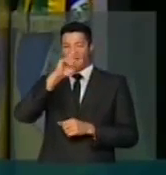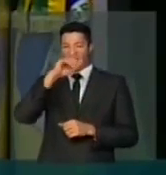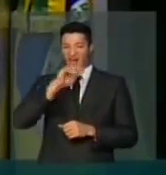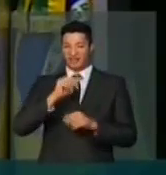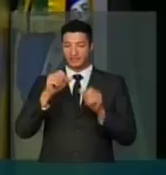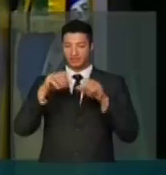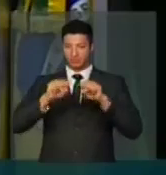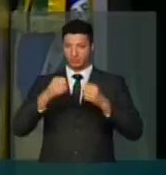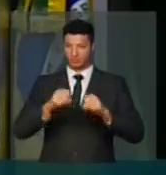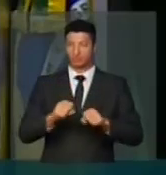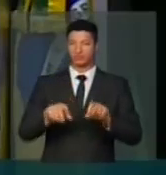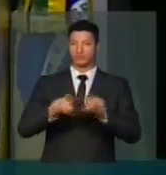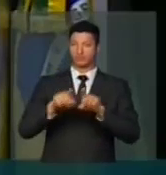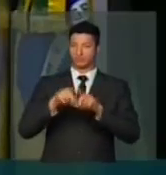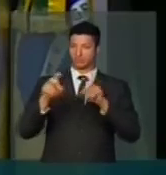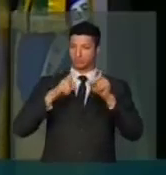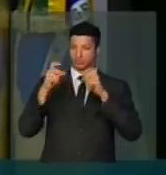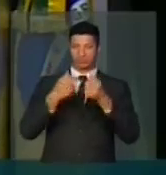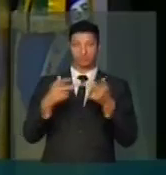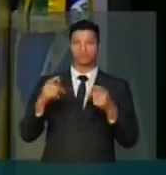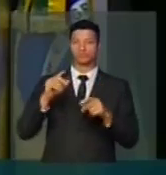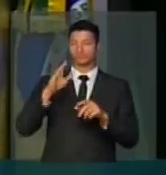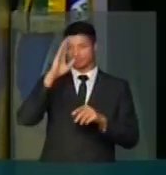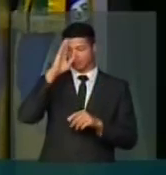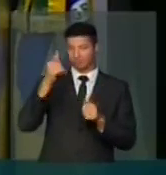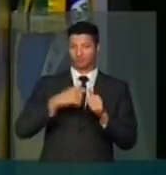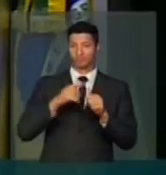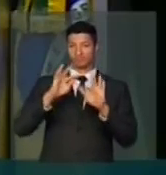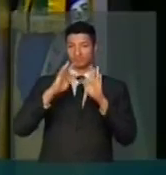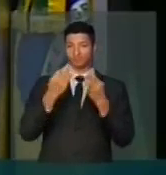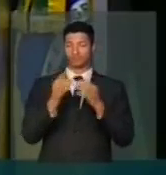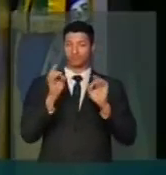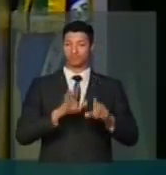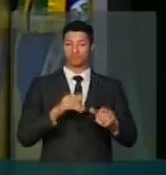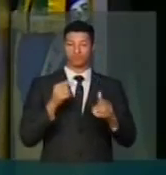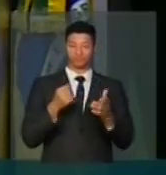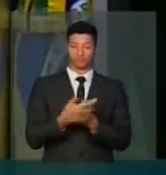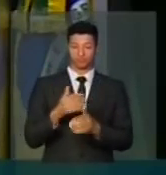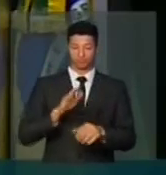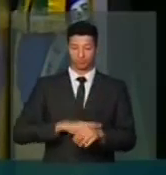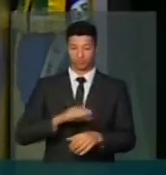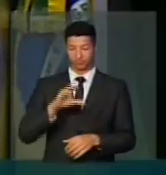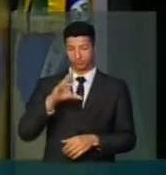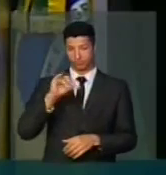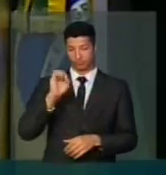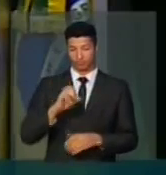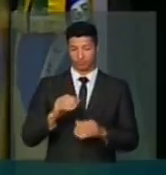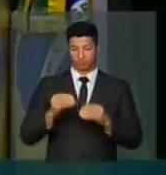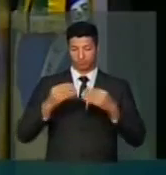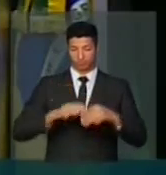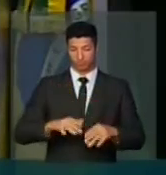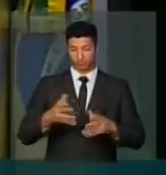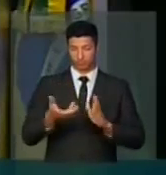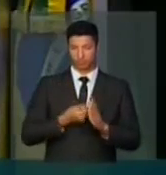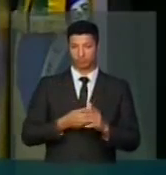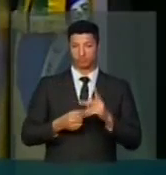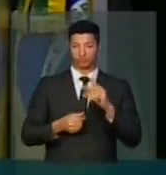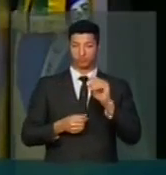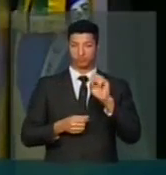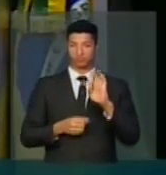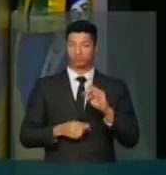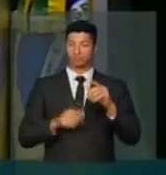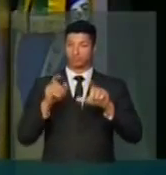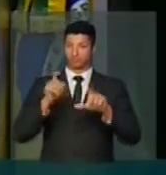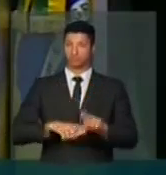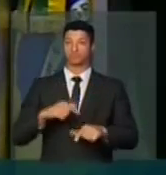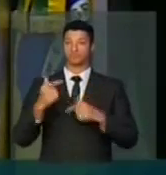motocicletas, computadores e eletrodomésticos, são os primeiros que as famílias deixam de comprar no momento de crise, comprometendo a arrecadação de impostos e causando